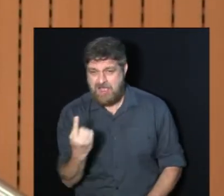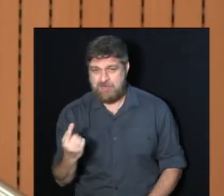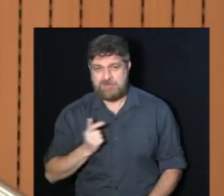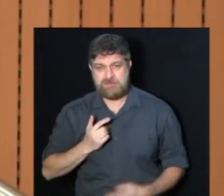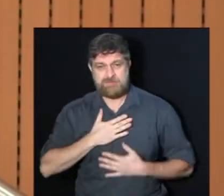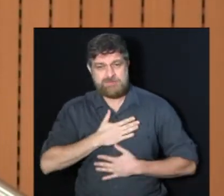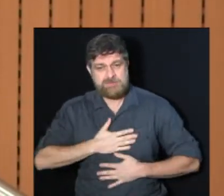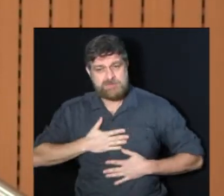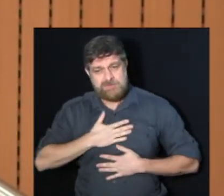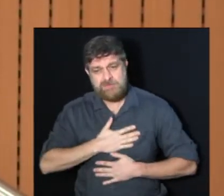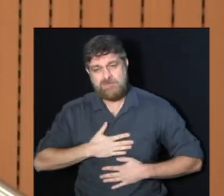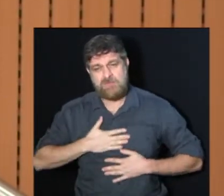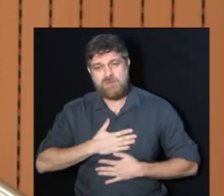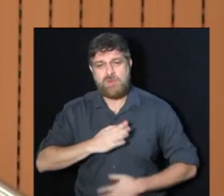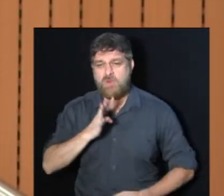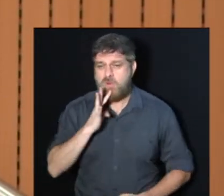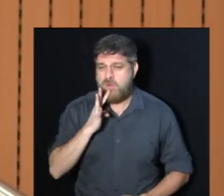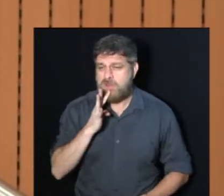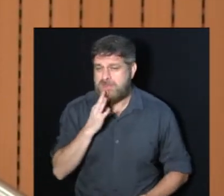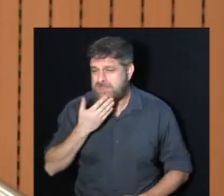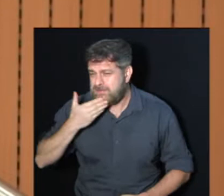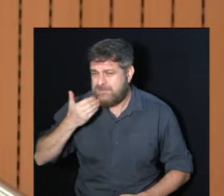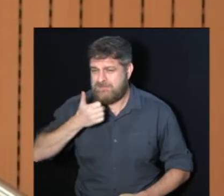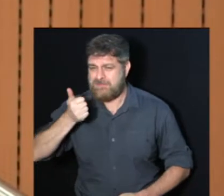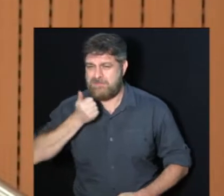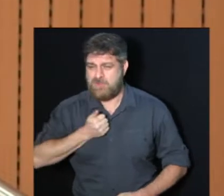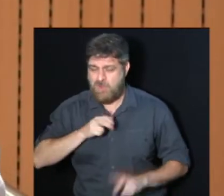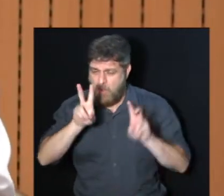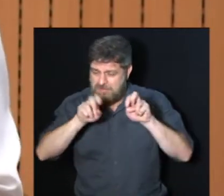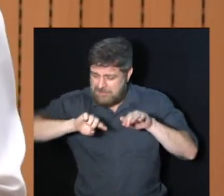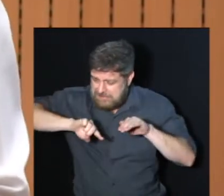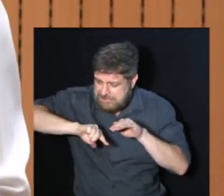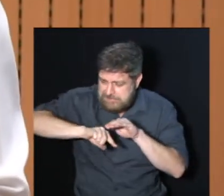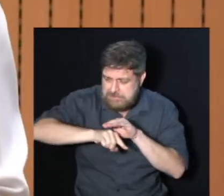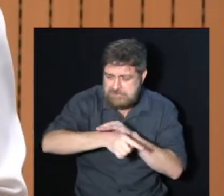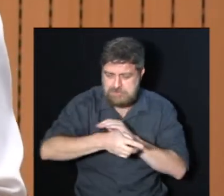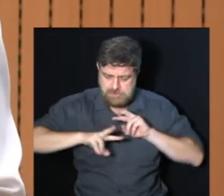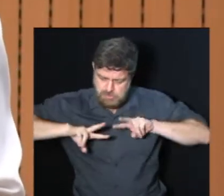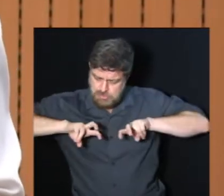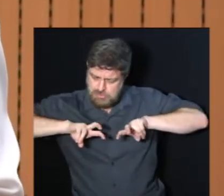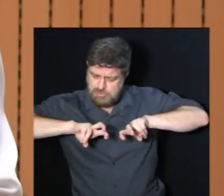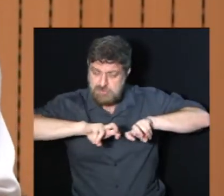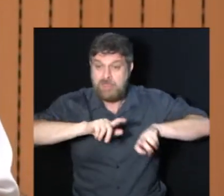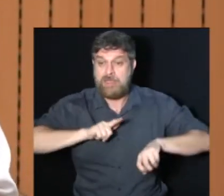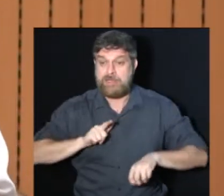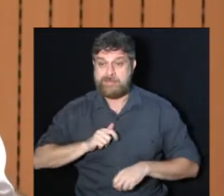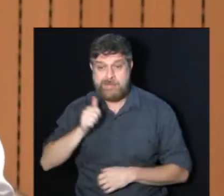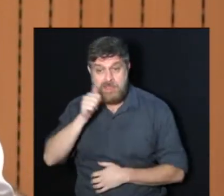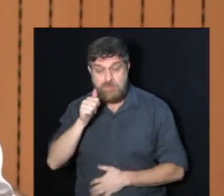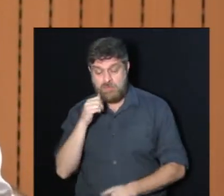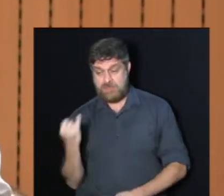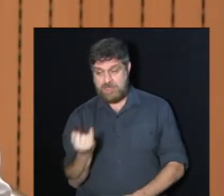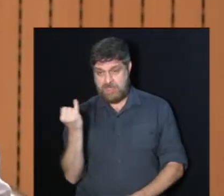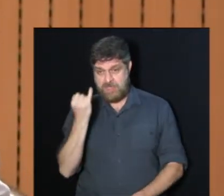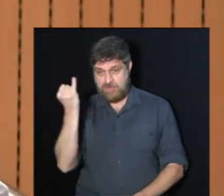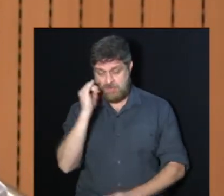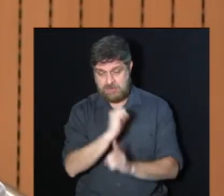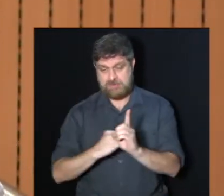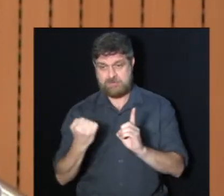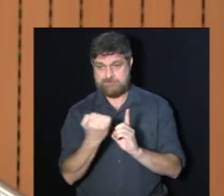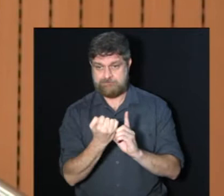prazer de saber, conhecer um pouco mais, adentrar sobre o assunto e termos a honra de ter mulheres importantes para a